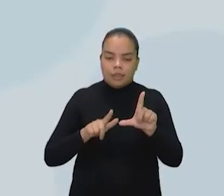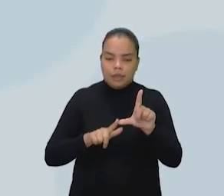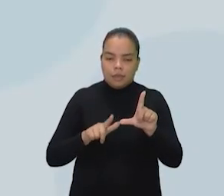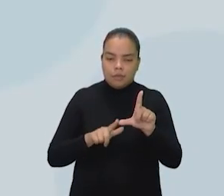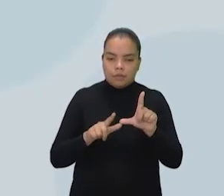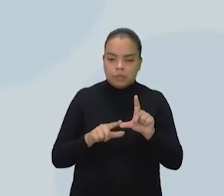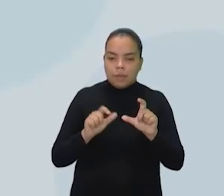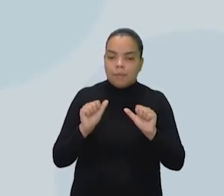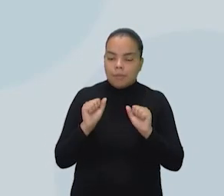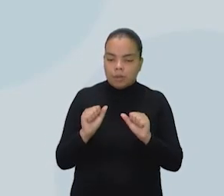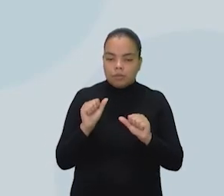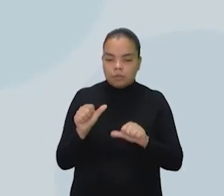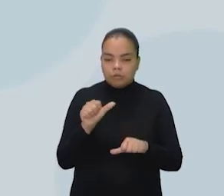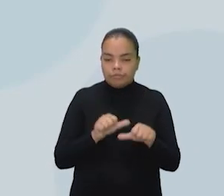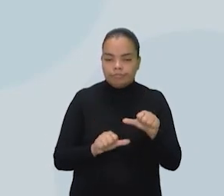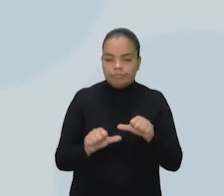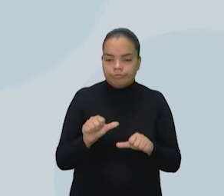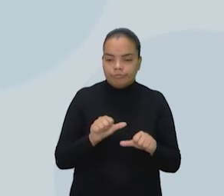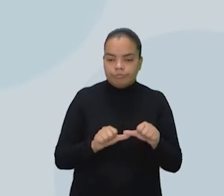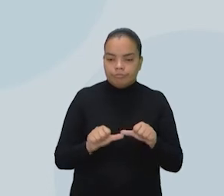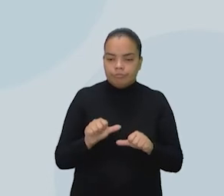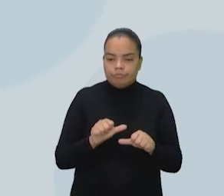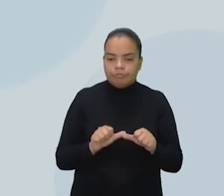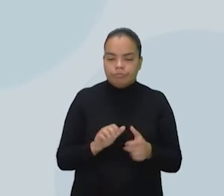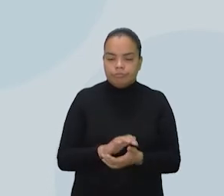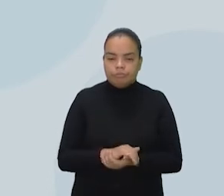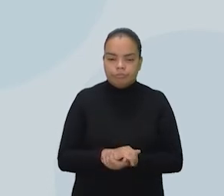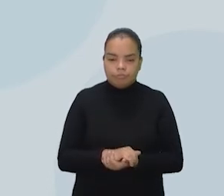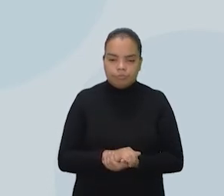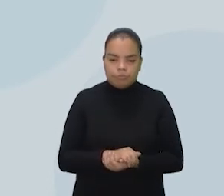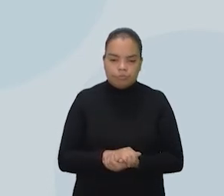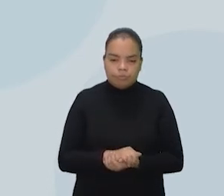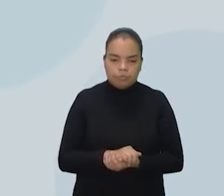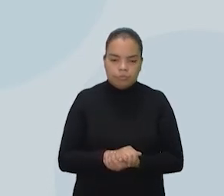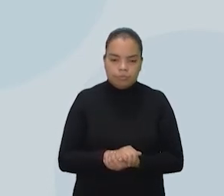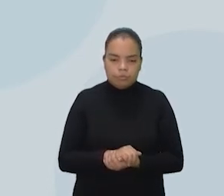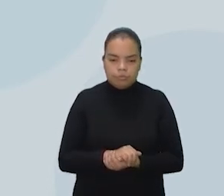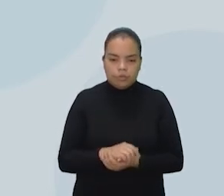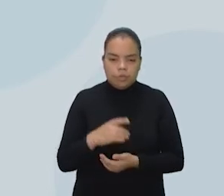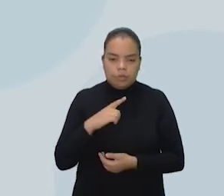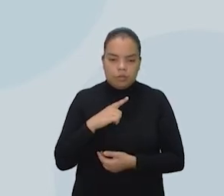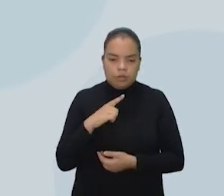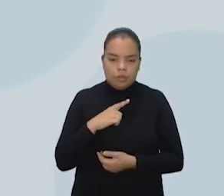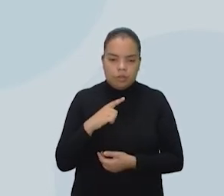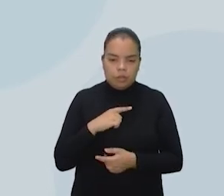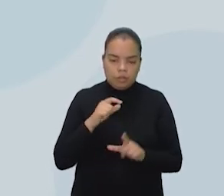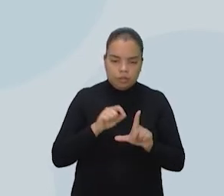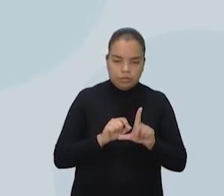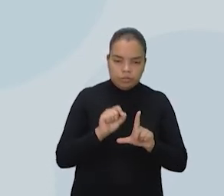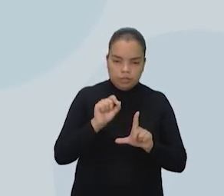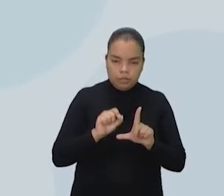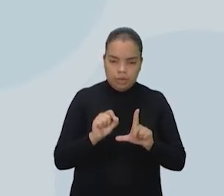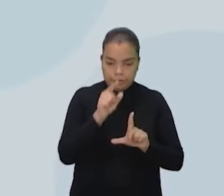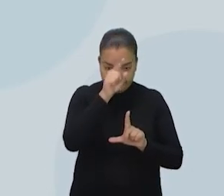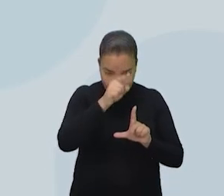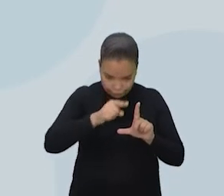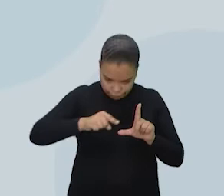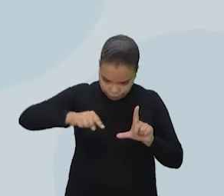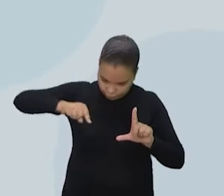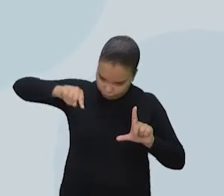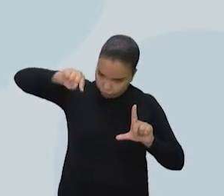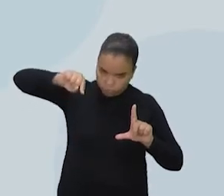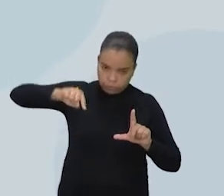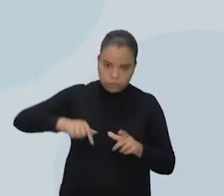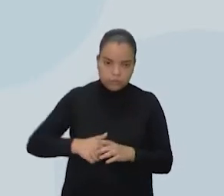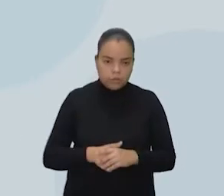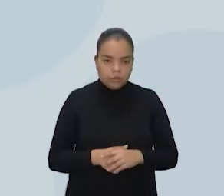letra, ou seja, ele vai variando, a gente tem uma função exponencial que vai dar aquele gráfico lá que é uma curva, beleza?